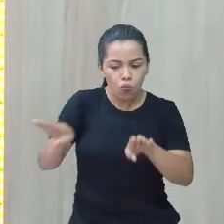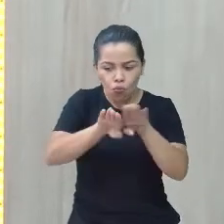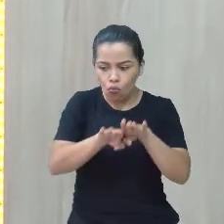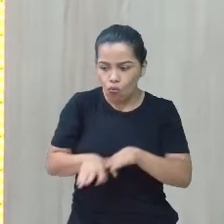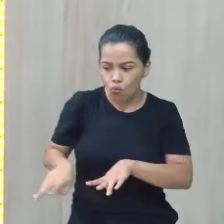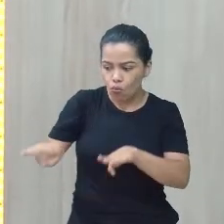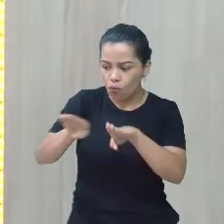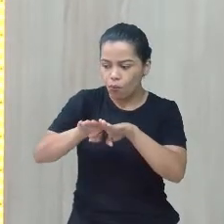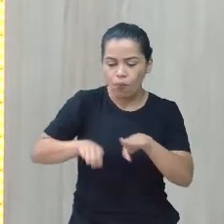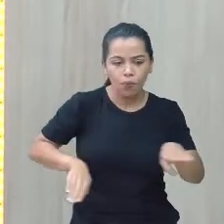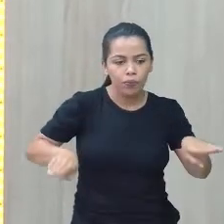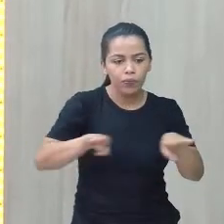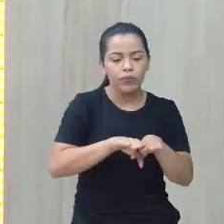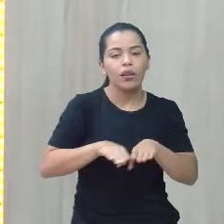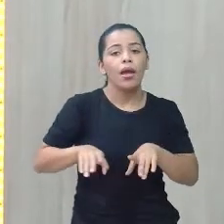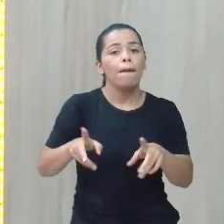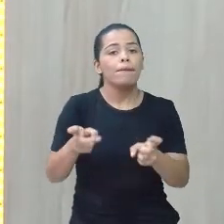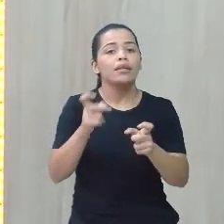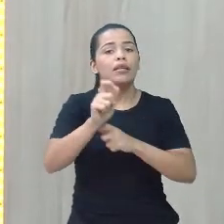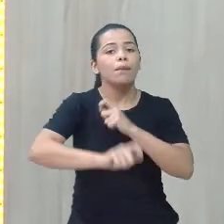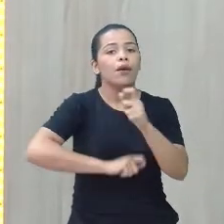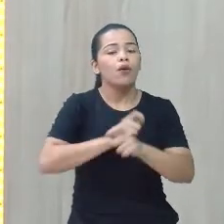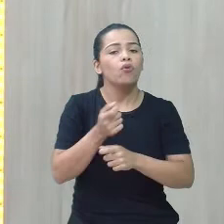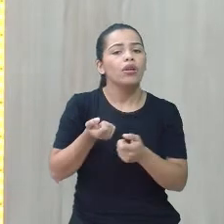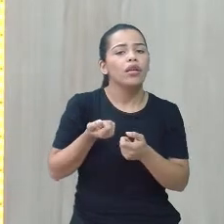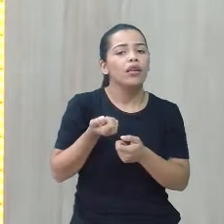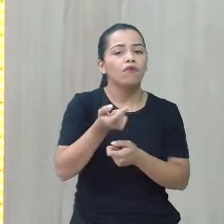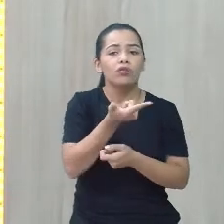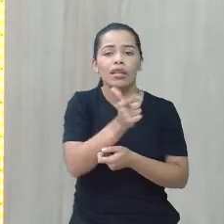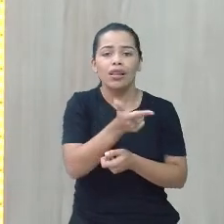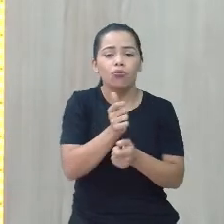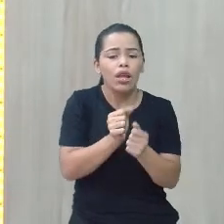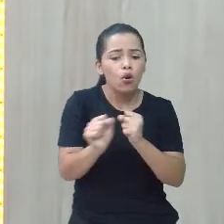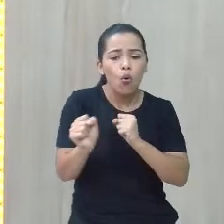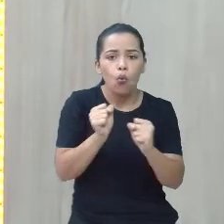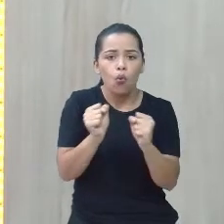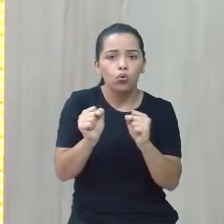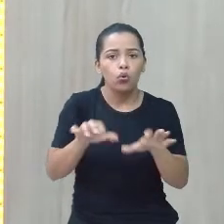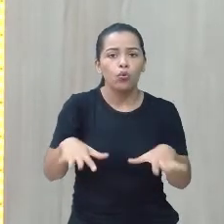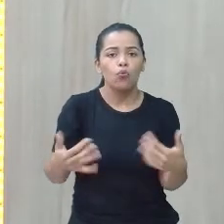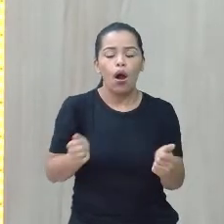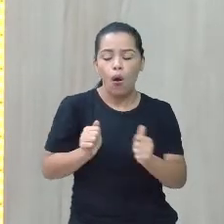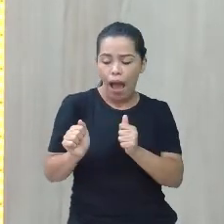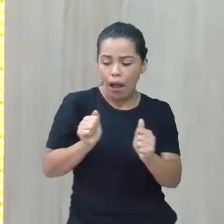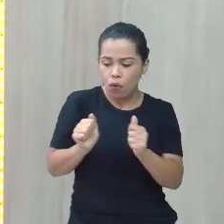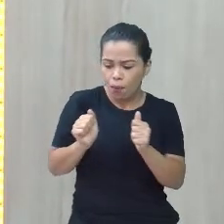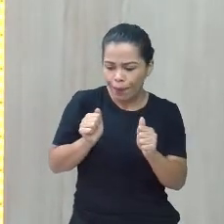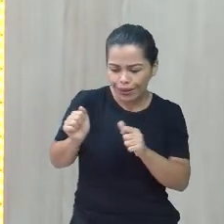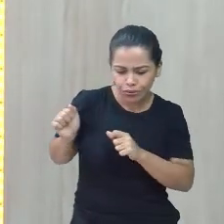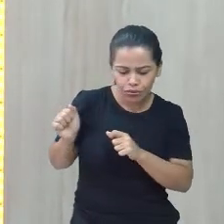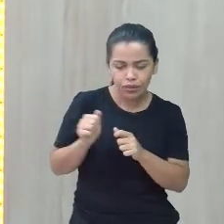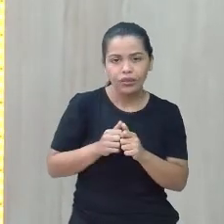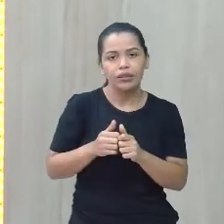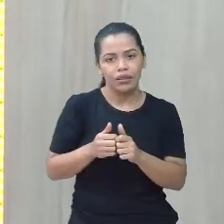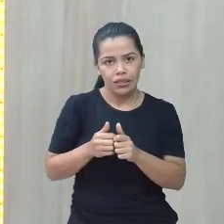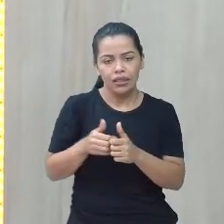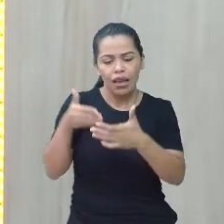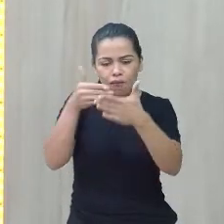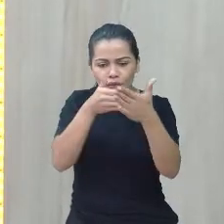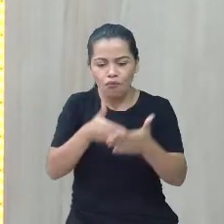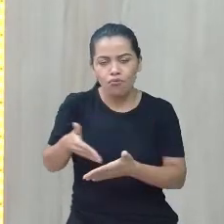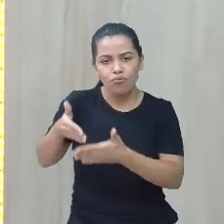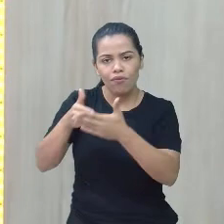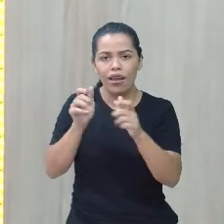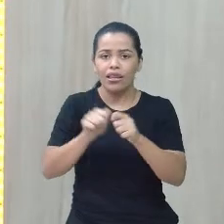é importante verificar o que é que foge do seu controle. O que é que foge? Quais são os argumentos que interferem nesse momento aí, que